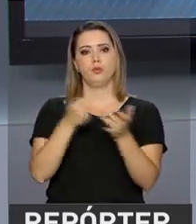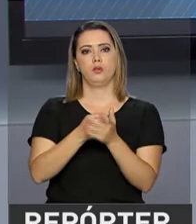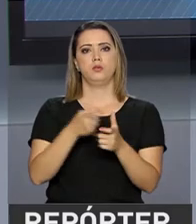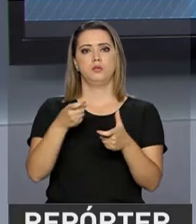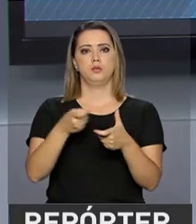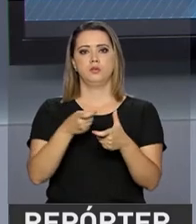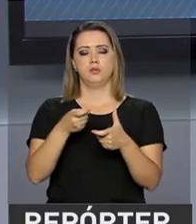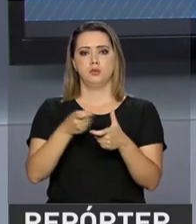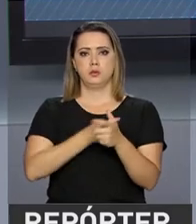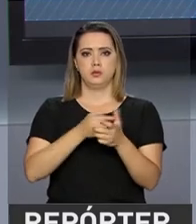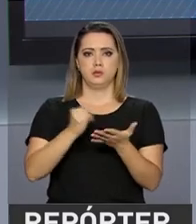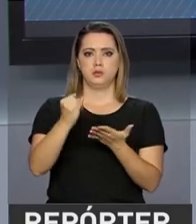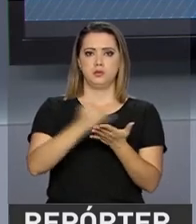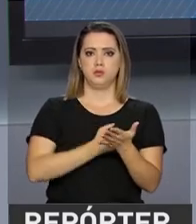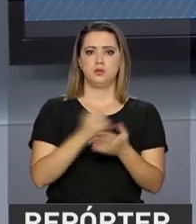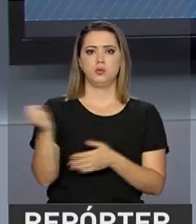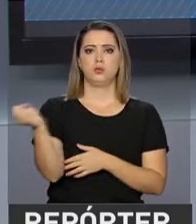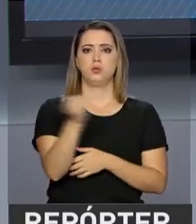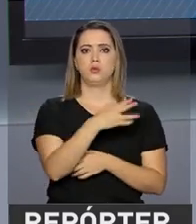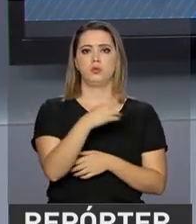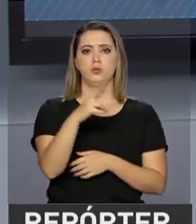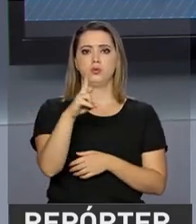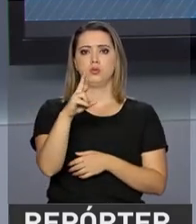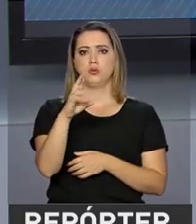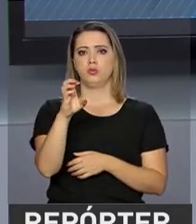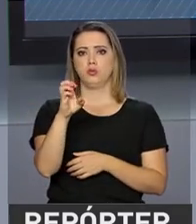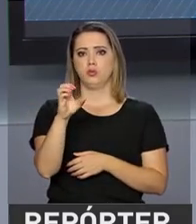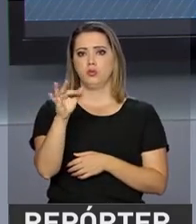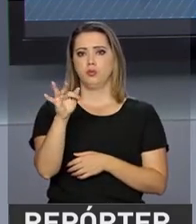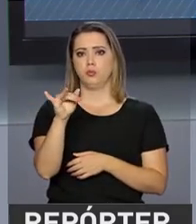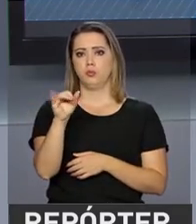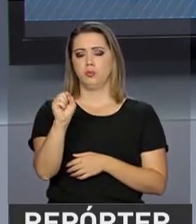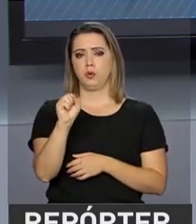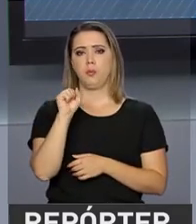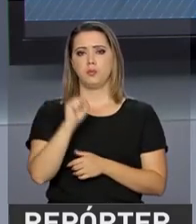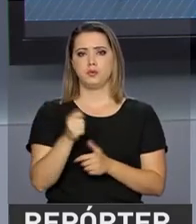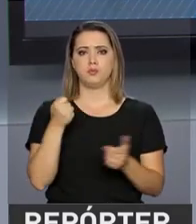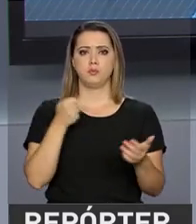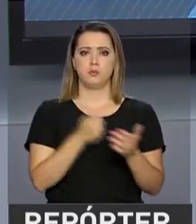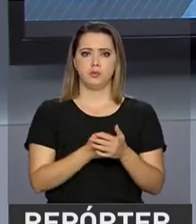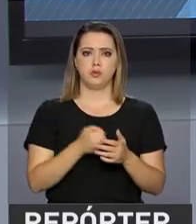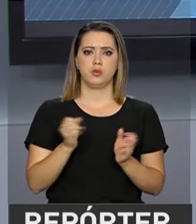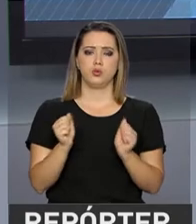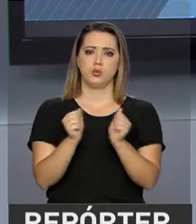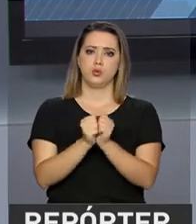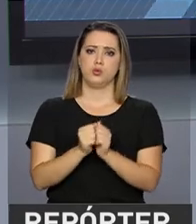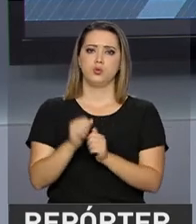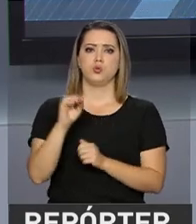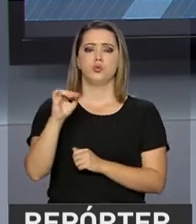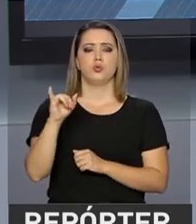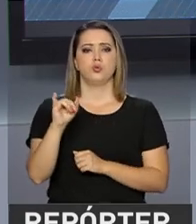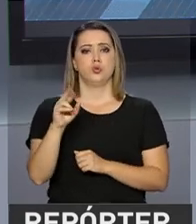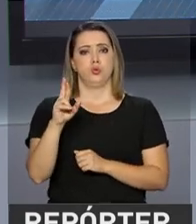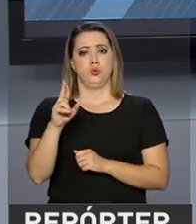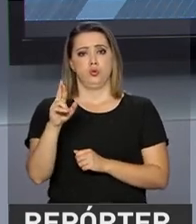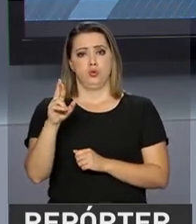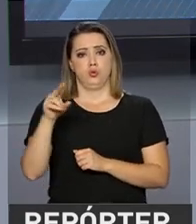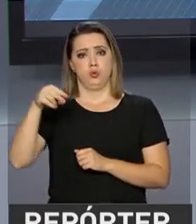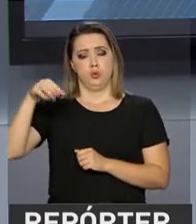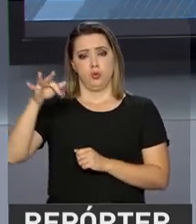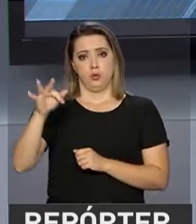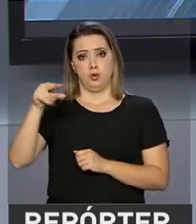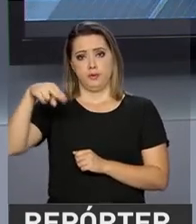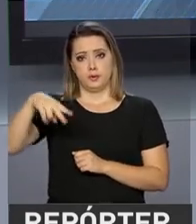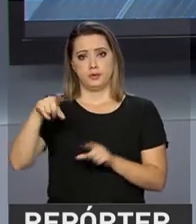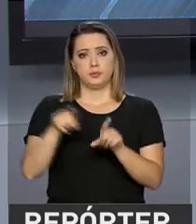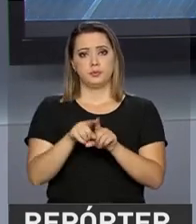Tributária, conhecido como Novo Refis. Pelo programa, é possível negociar com a Fazenda Nacional dívidas vencidas até 30 de